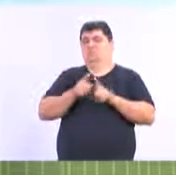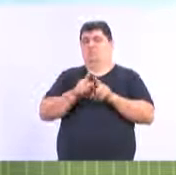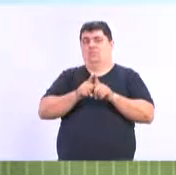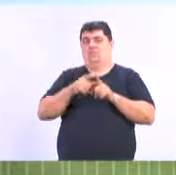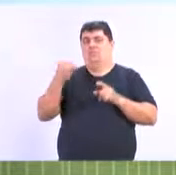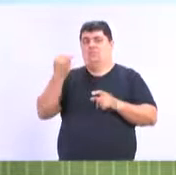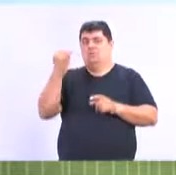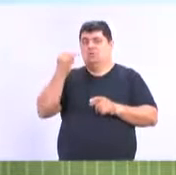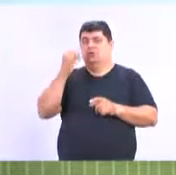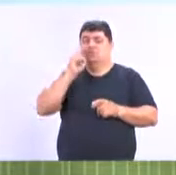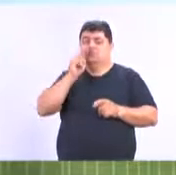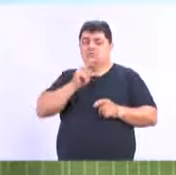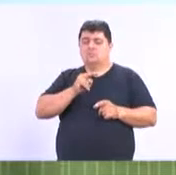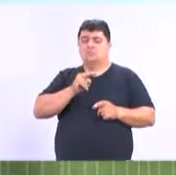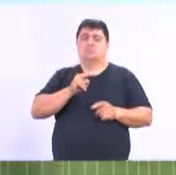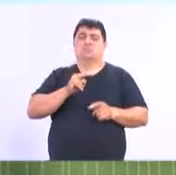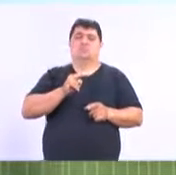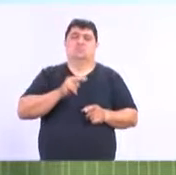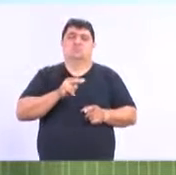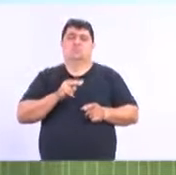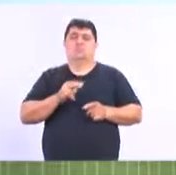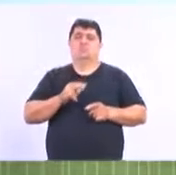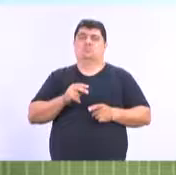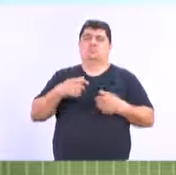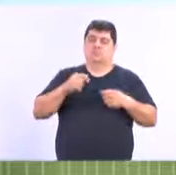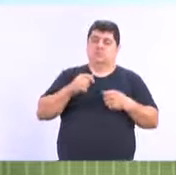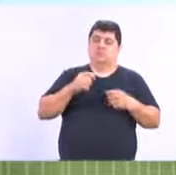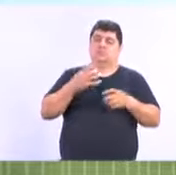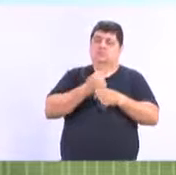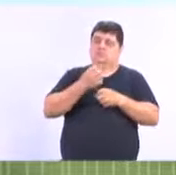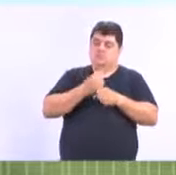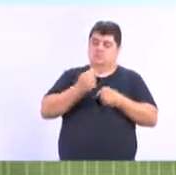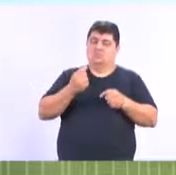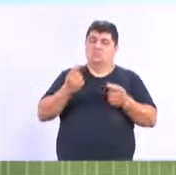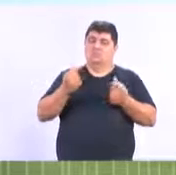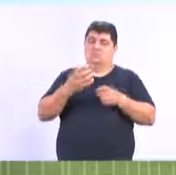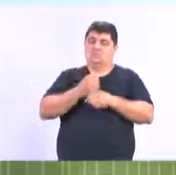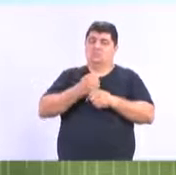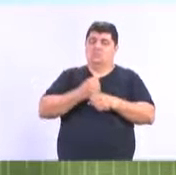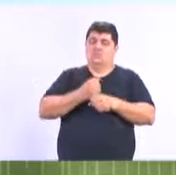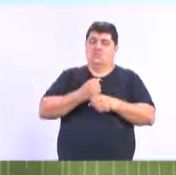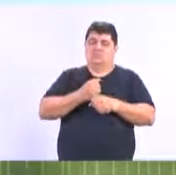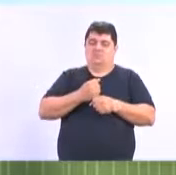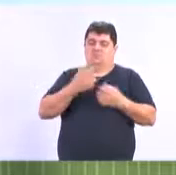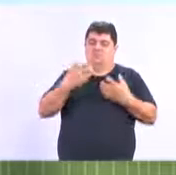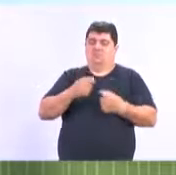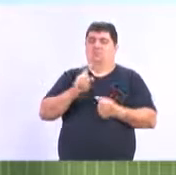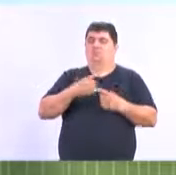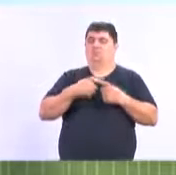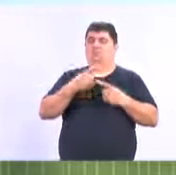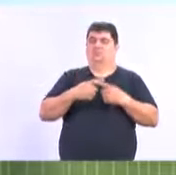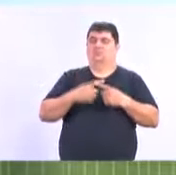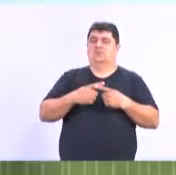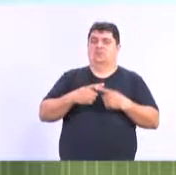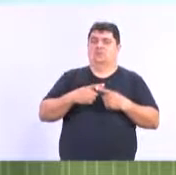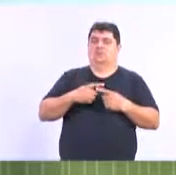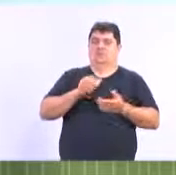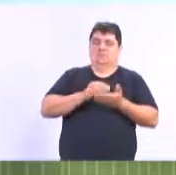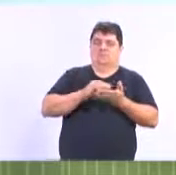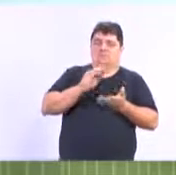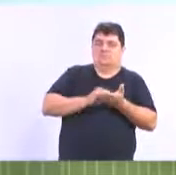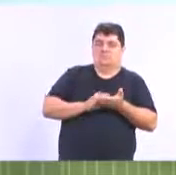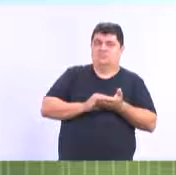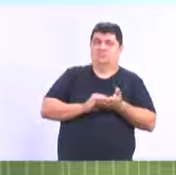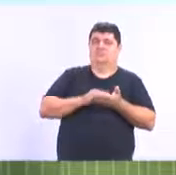grande empresa lá não foi auditada as demonstrações contábeis, as empresas de auditoria não aceitou auditar ela. Por quê? Ela não pode